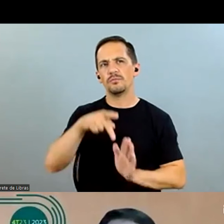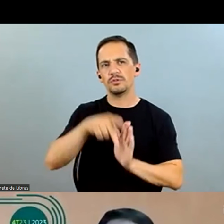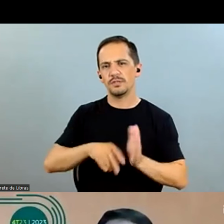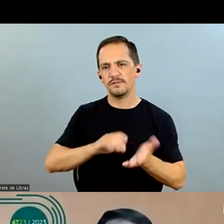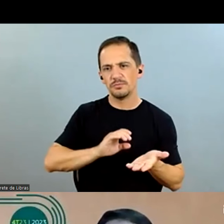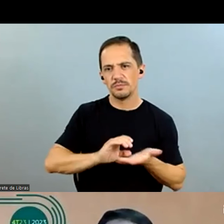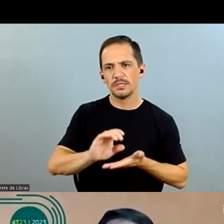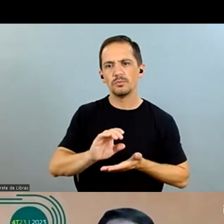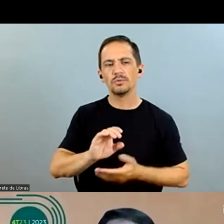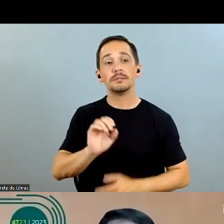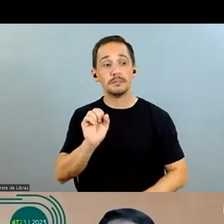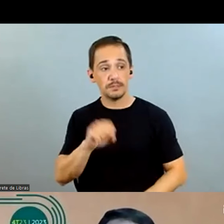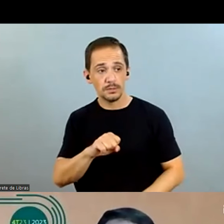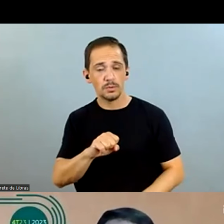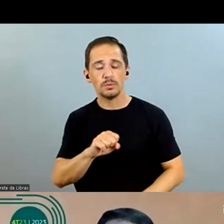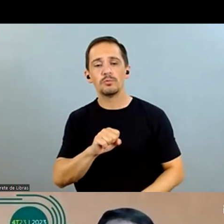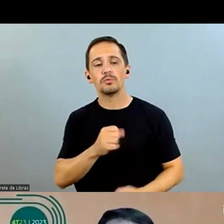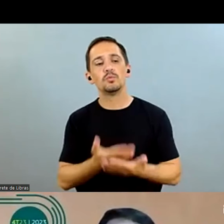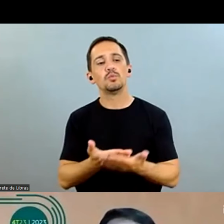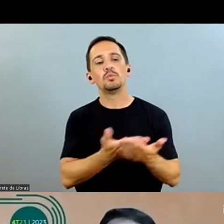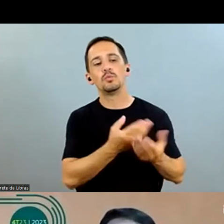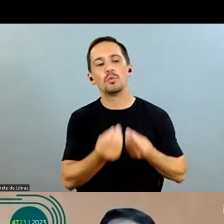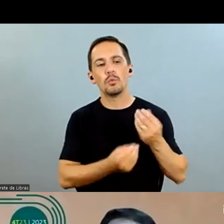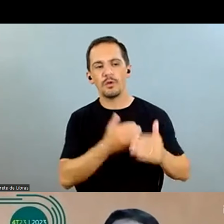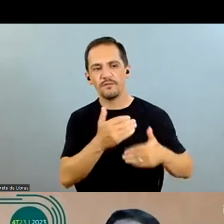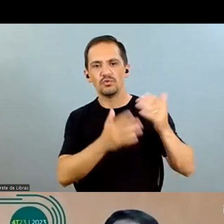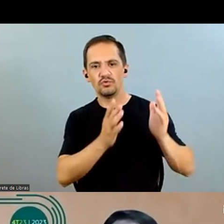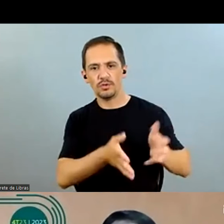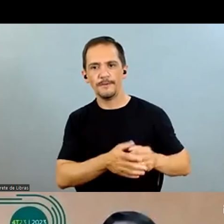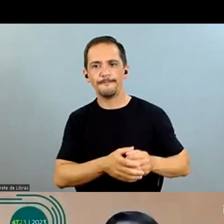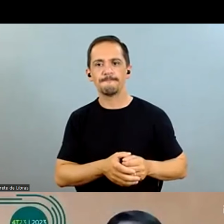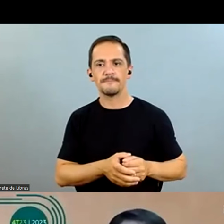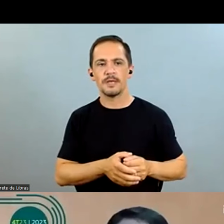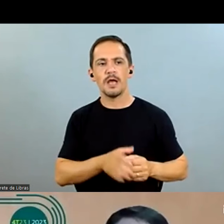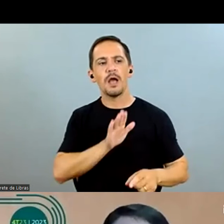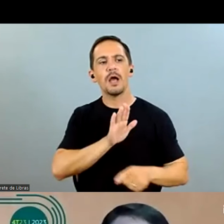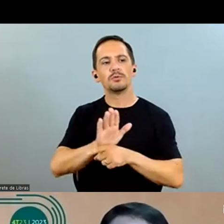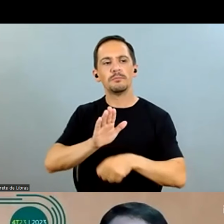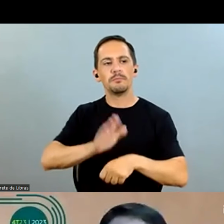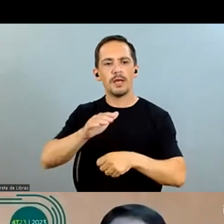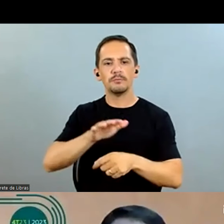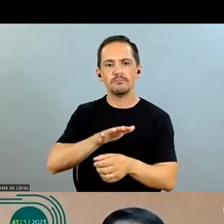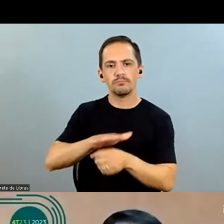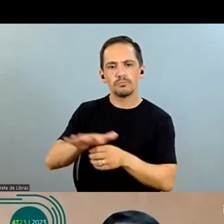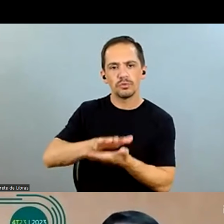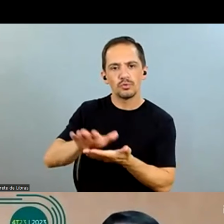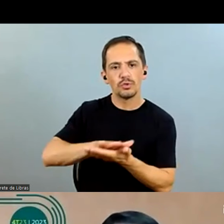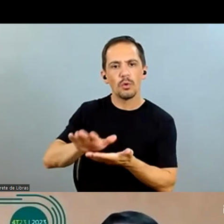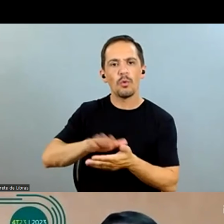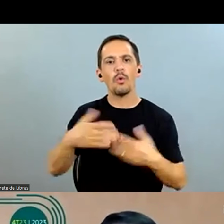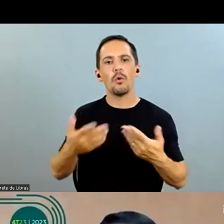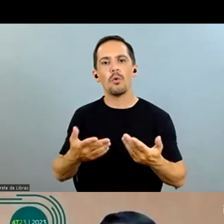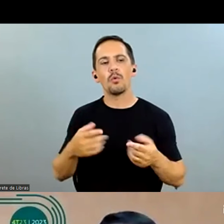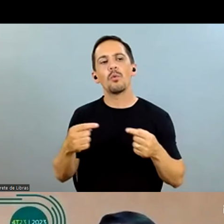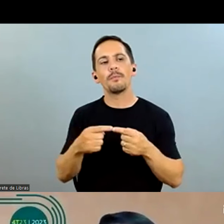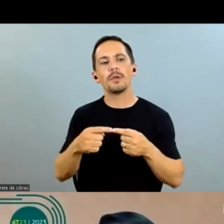os estudos eh eh eles seriam mais focados em ampliação de capacidade ou eficiência e redução de custos então assim nós